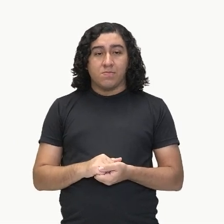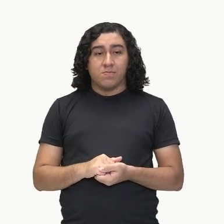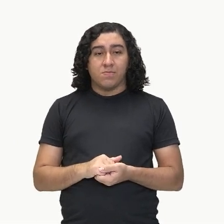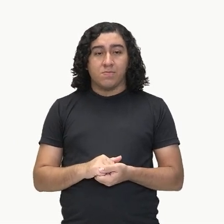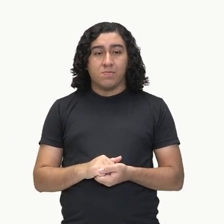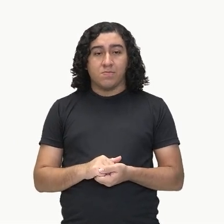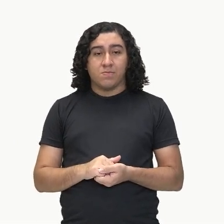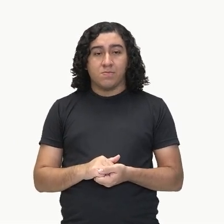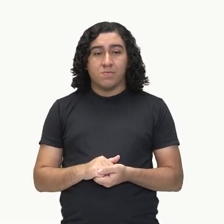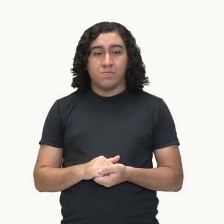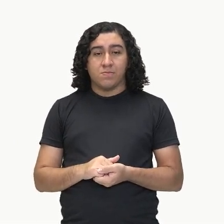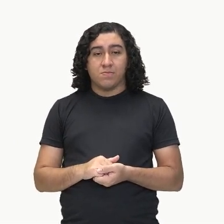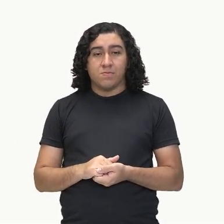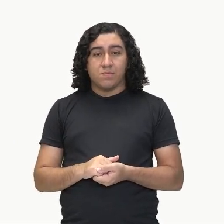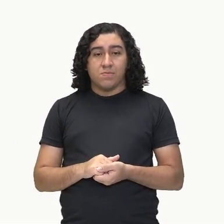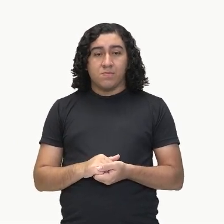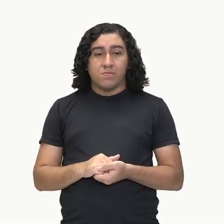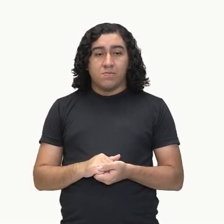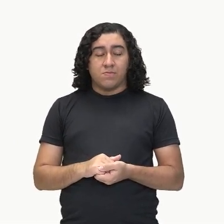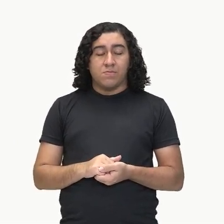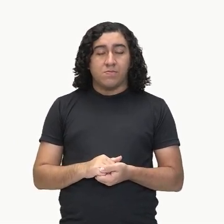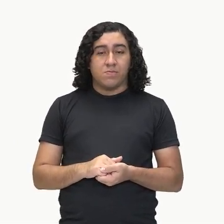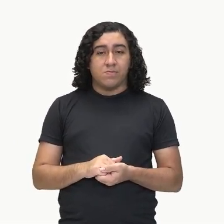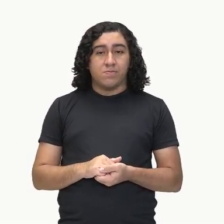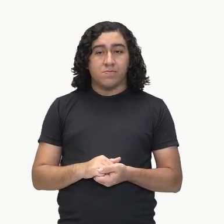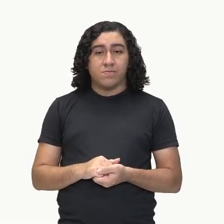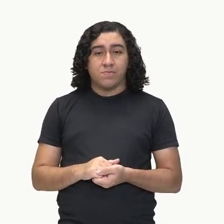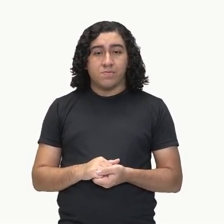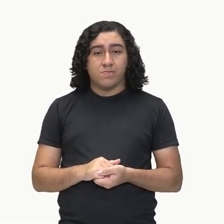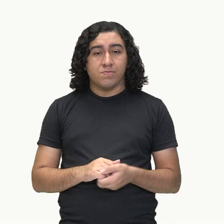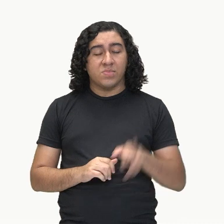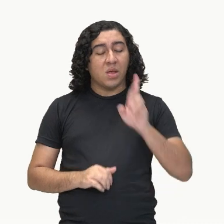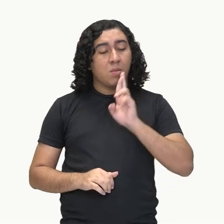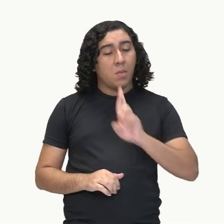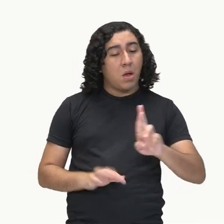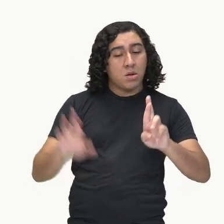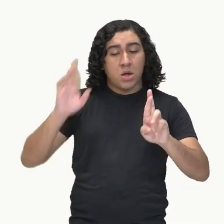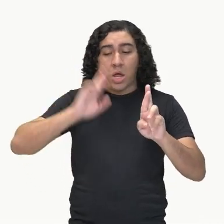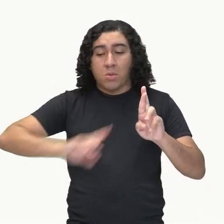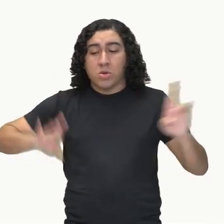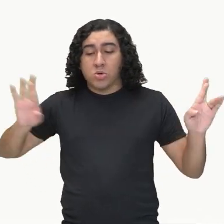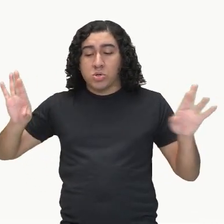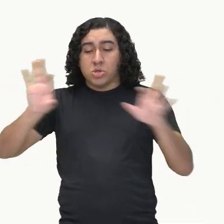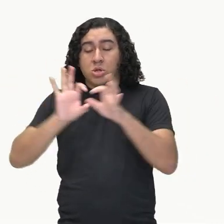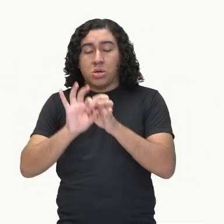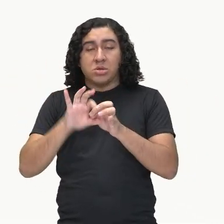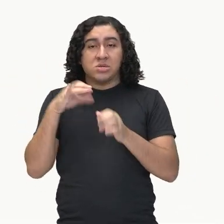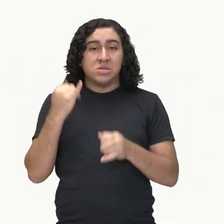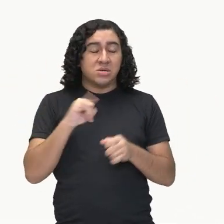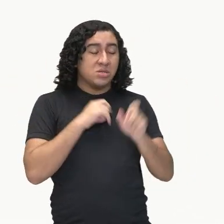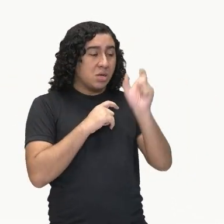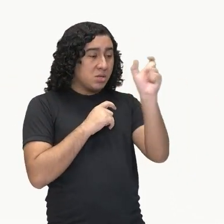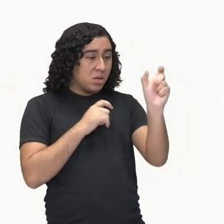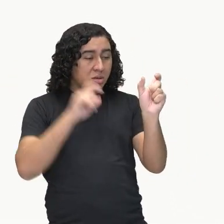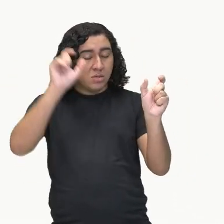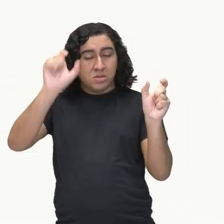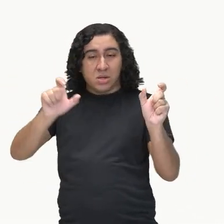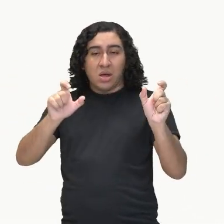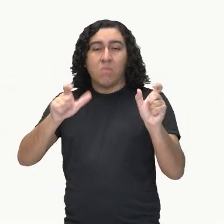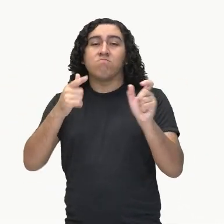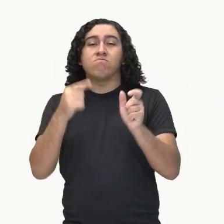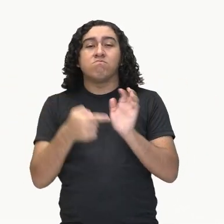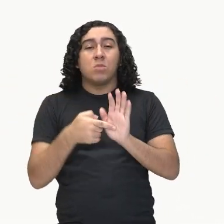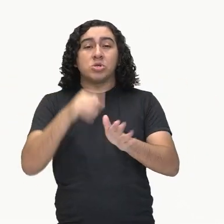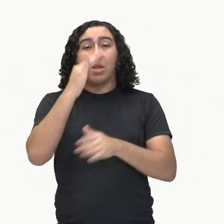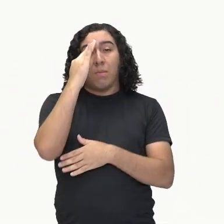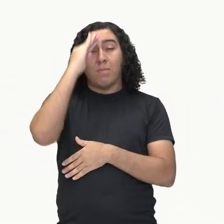seguinte: combine os resultados. Unir os termos simplificados evidenciando o polinômio